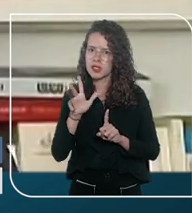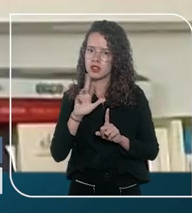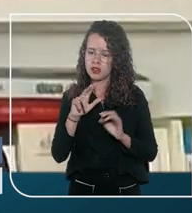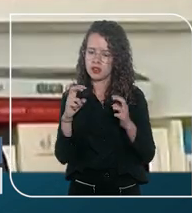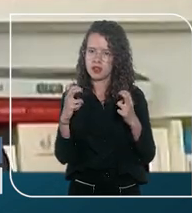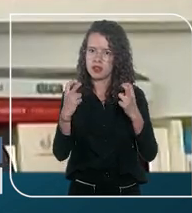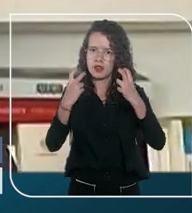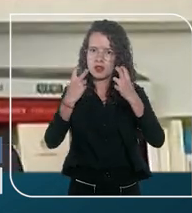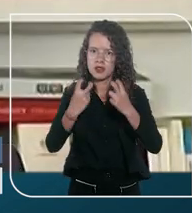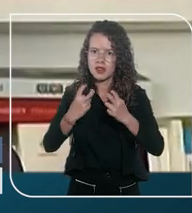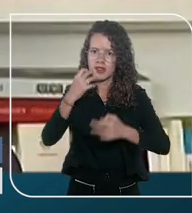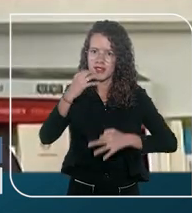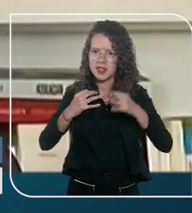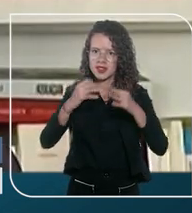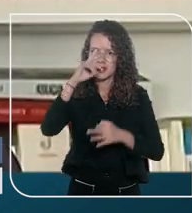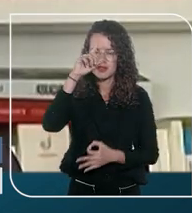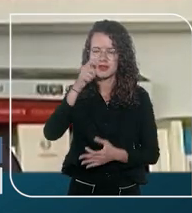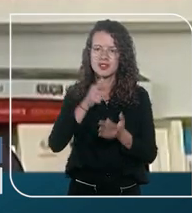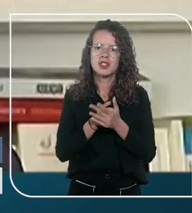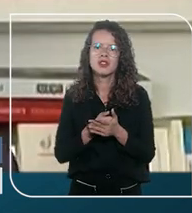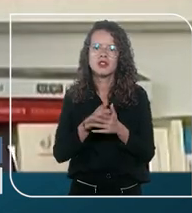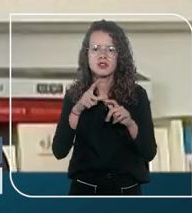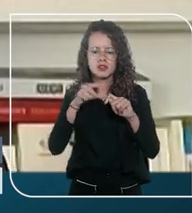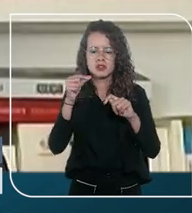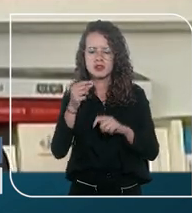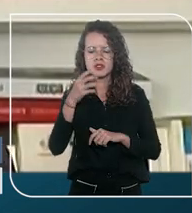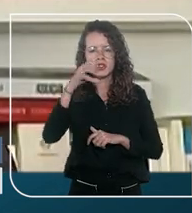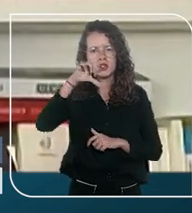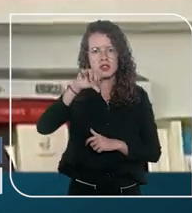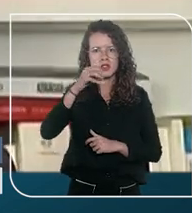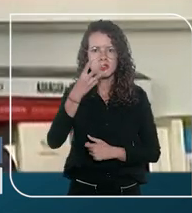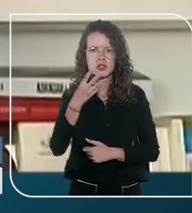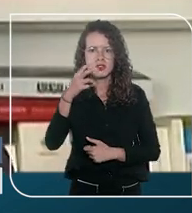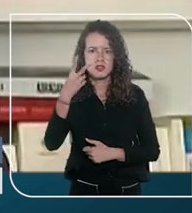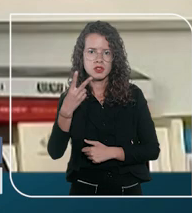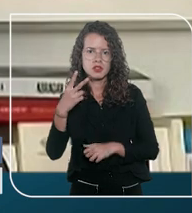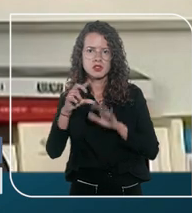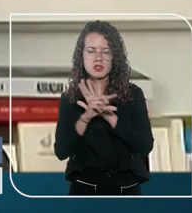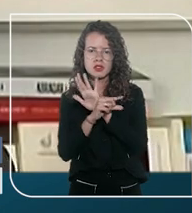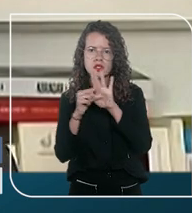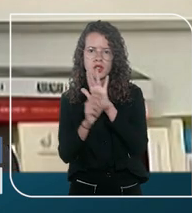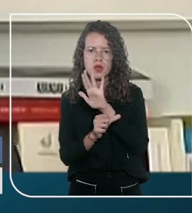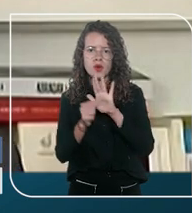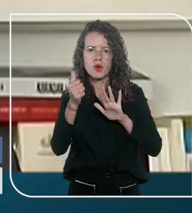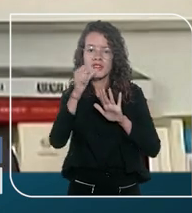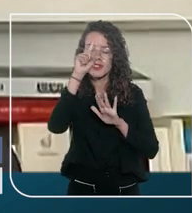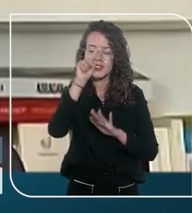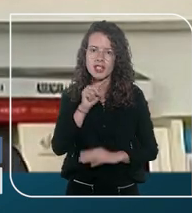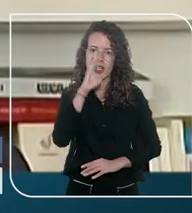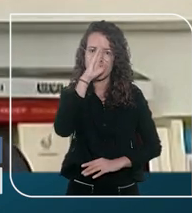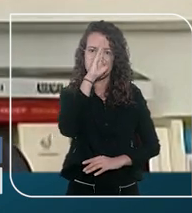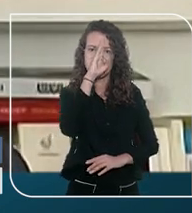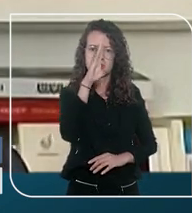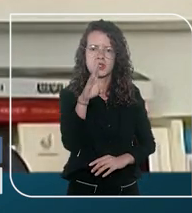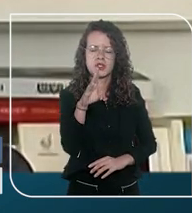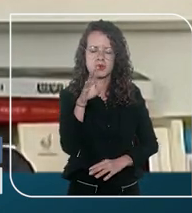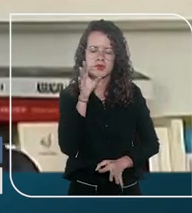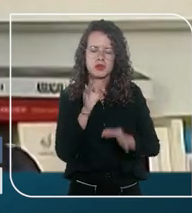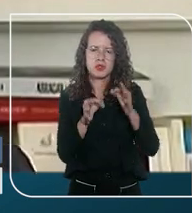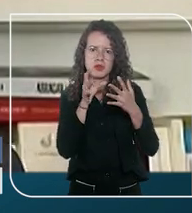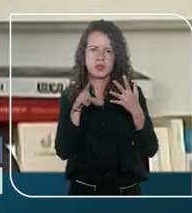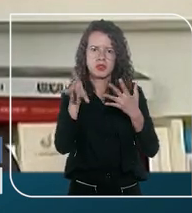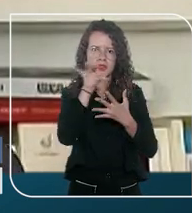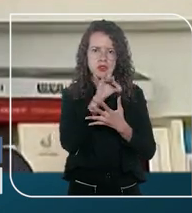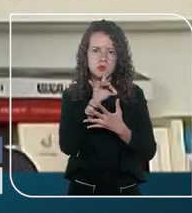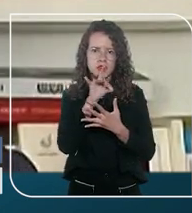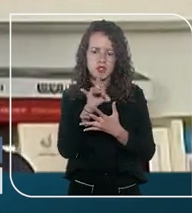Álvaro muito bem menciona o artigo 932, no parágrafo único, que trata da primazia do julgamento de mérito recursal. Pois